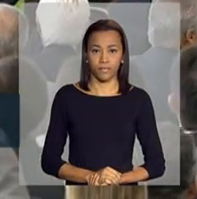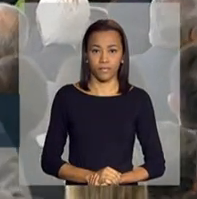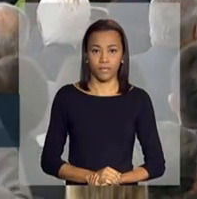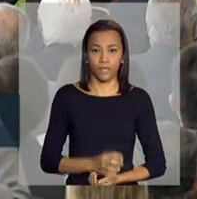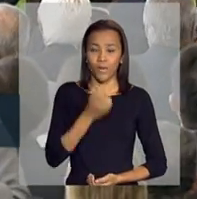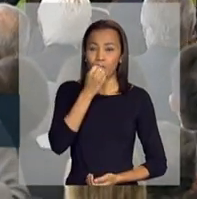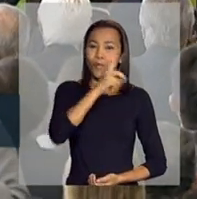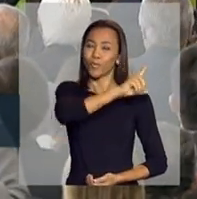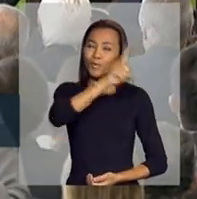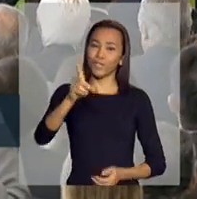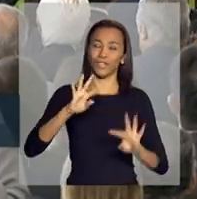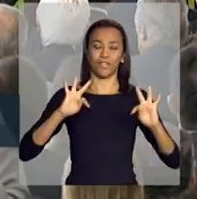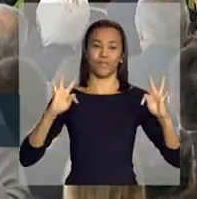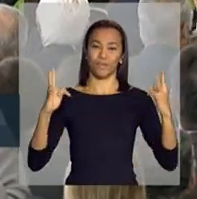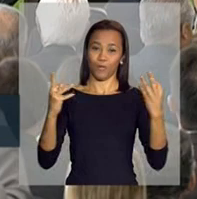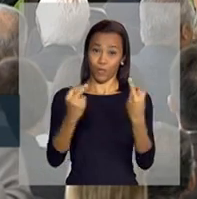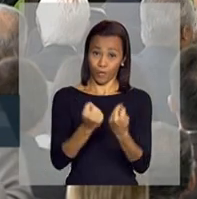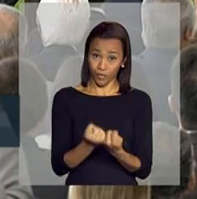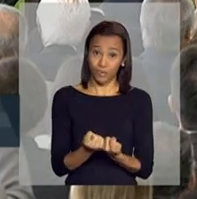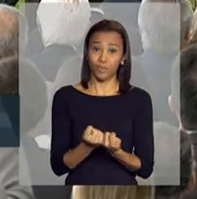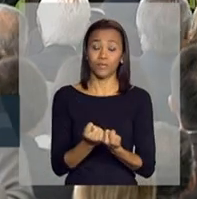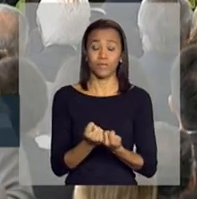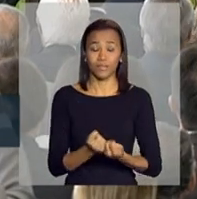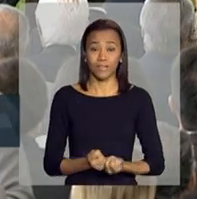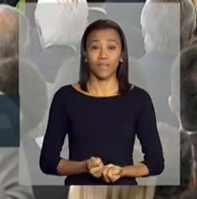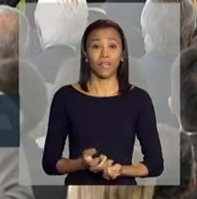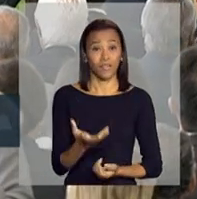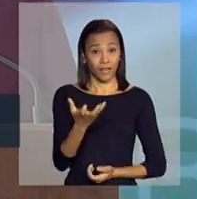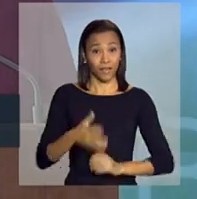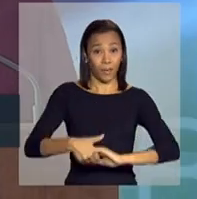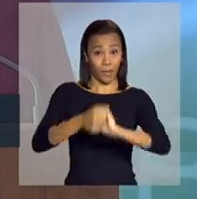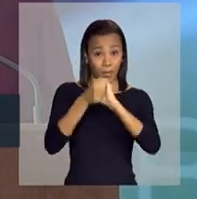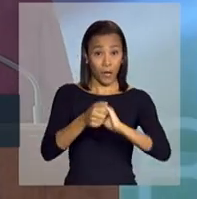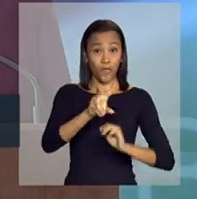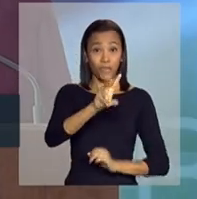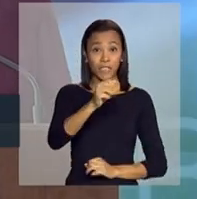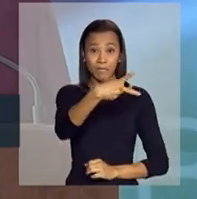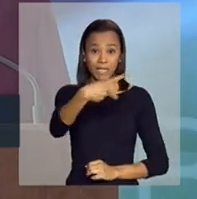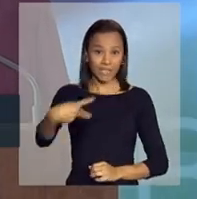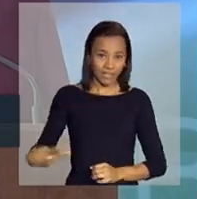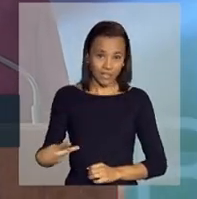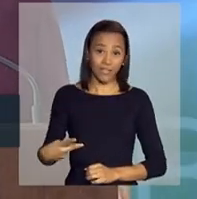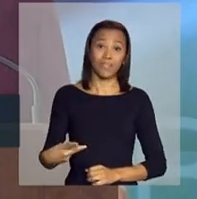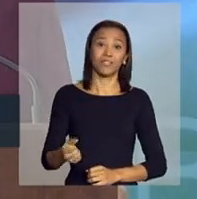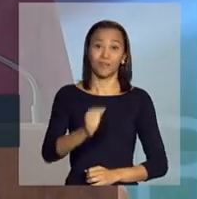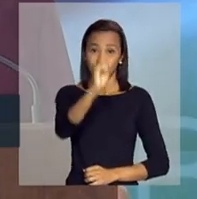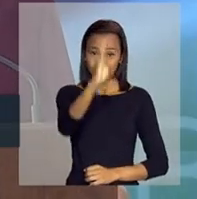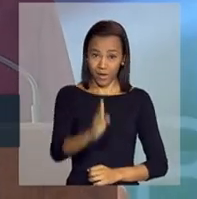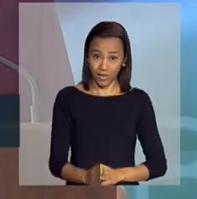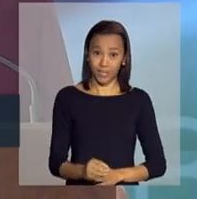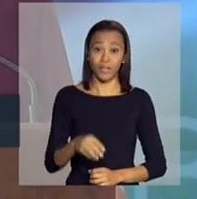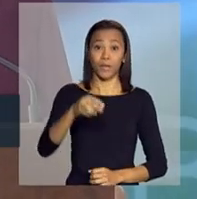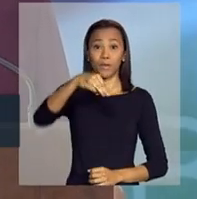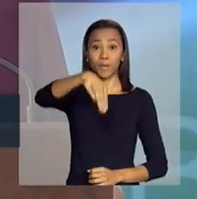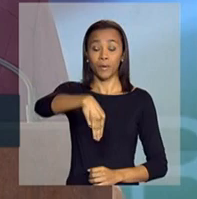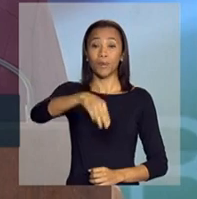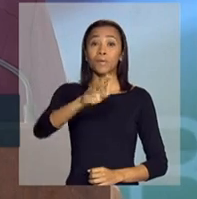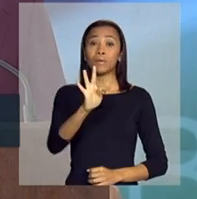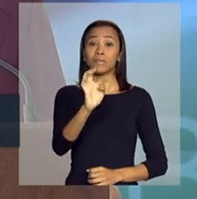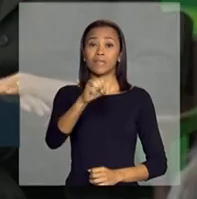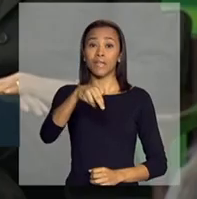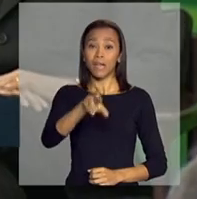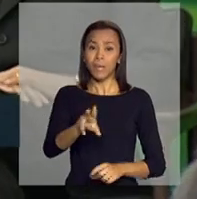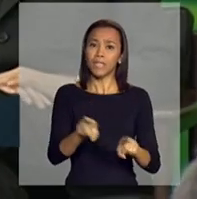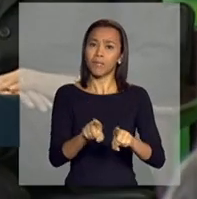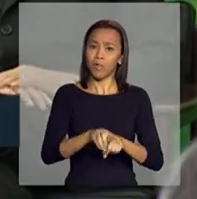Bom dia a todos. Queria cumprimentar o vice-presidente da República, Michel Temer, o presidente